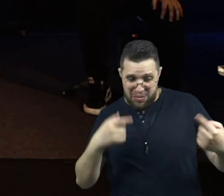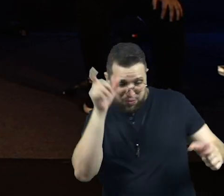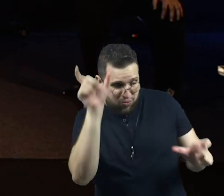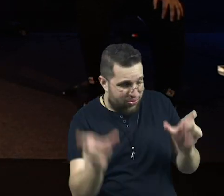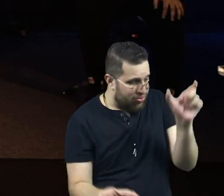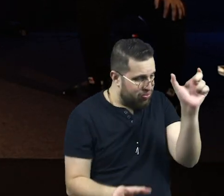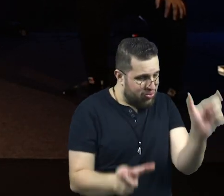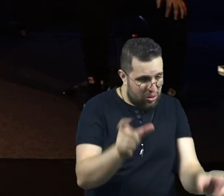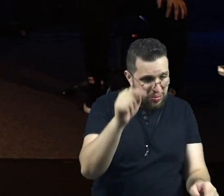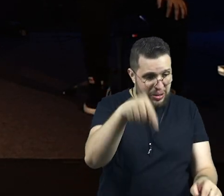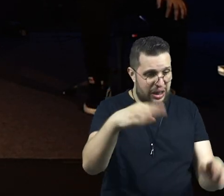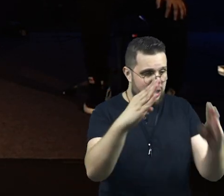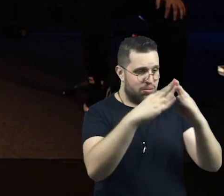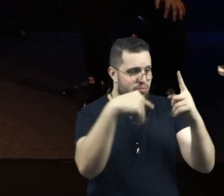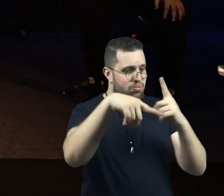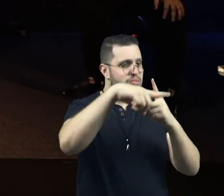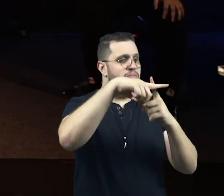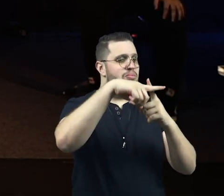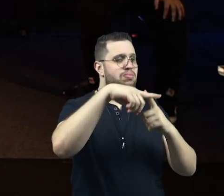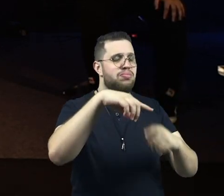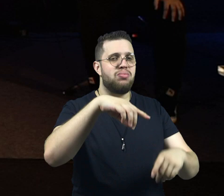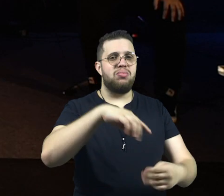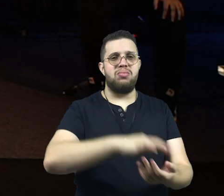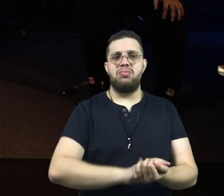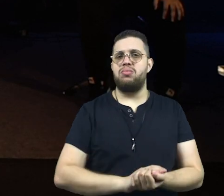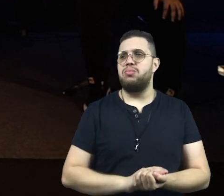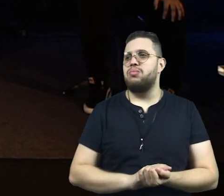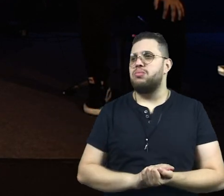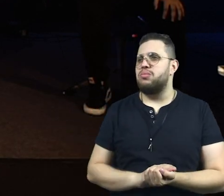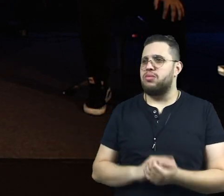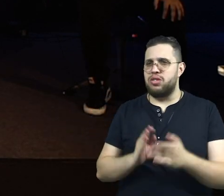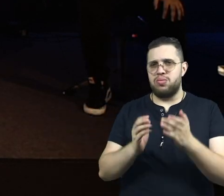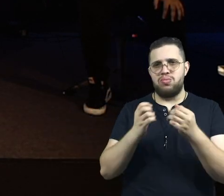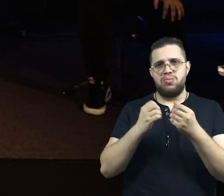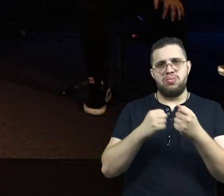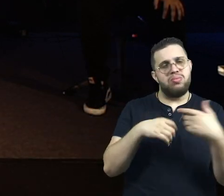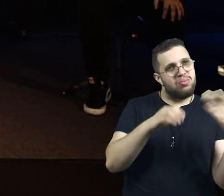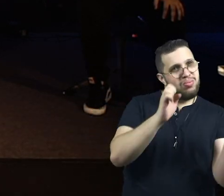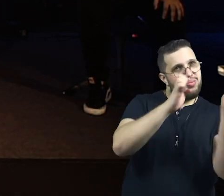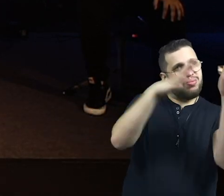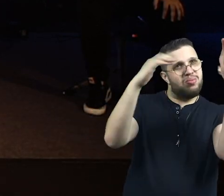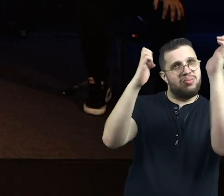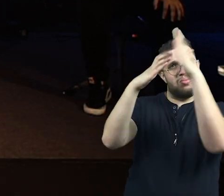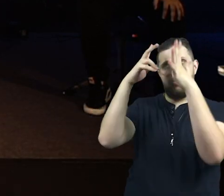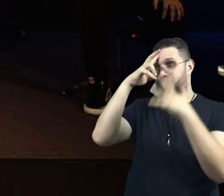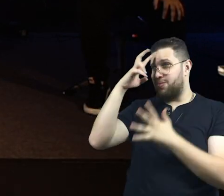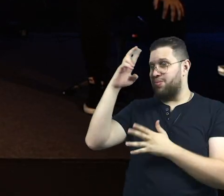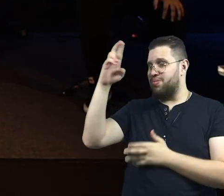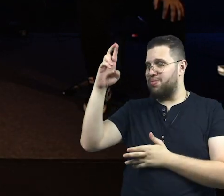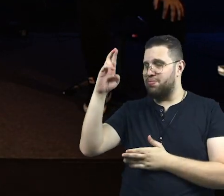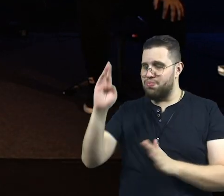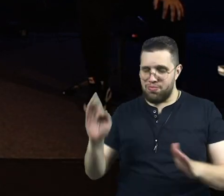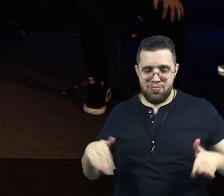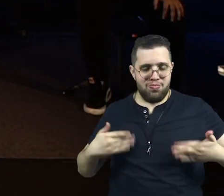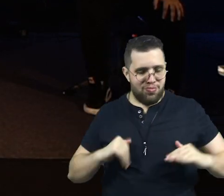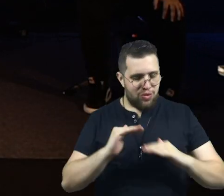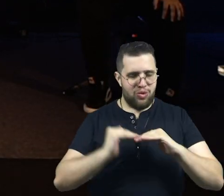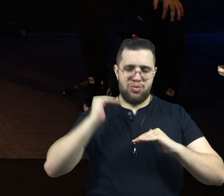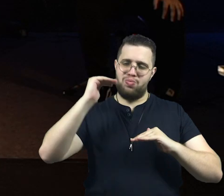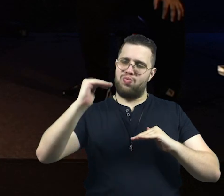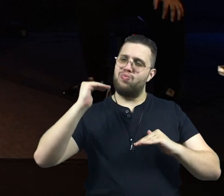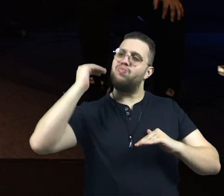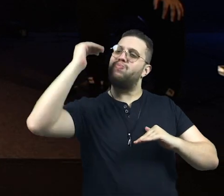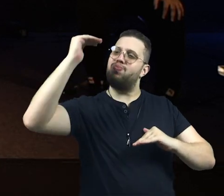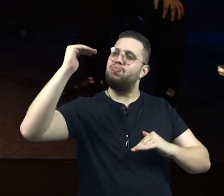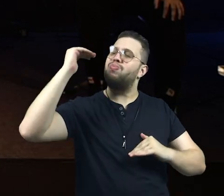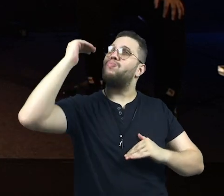no nosso meio, igreja. Ah, oh, louvado seja o Senhor. É maturidade, é amadurecimento. O Pai está nos